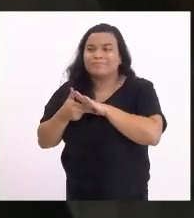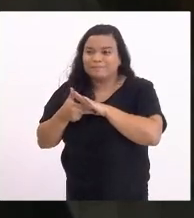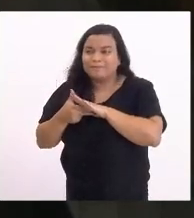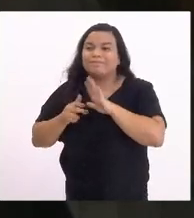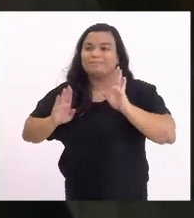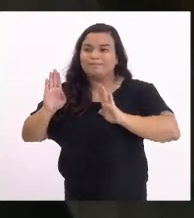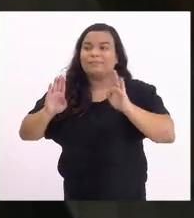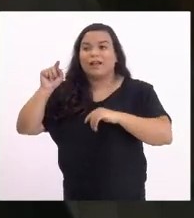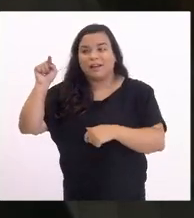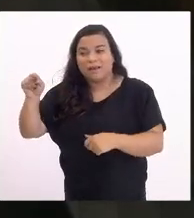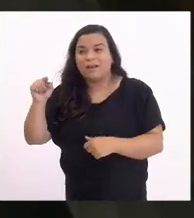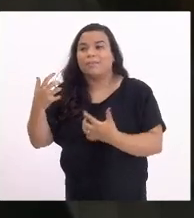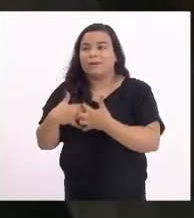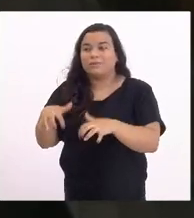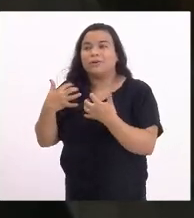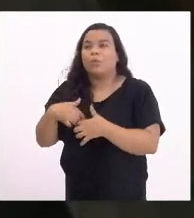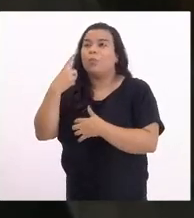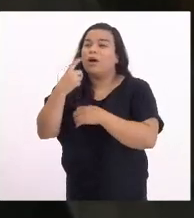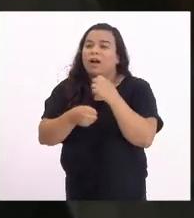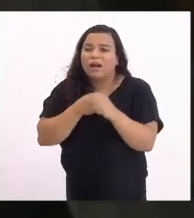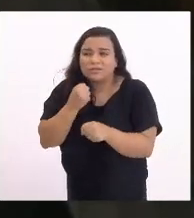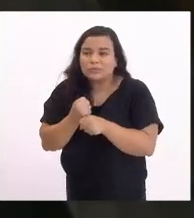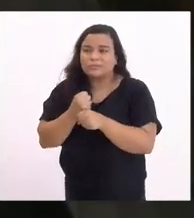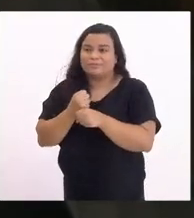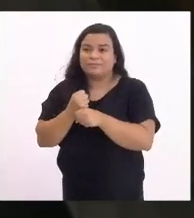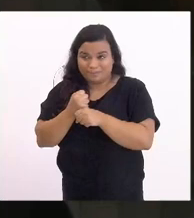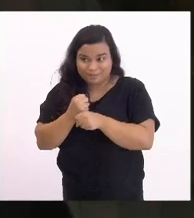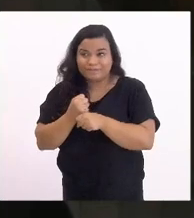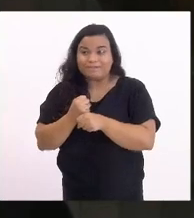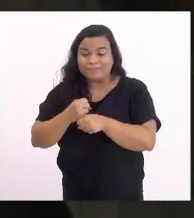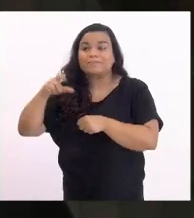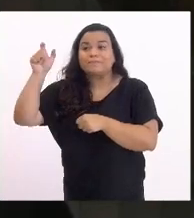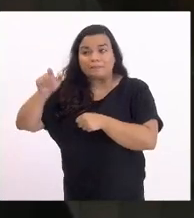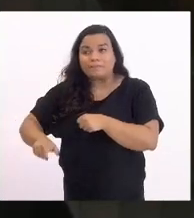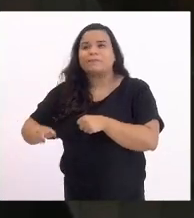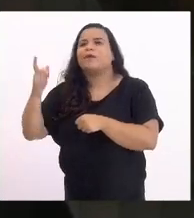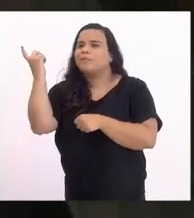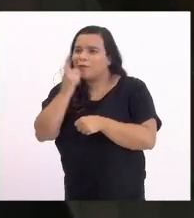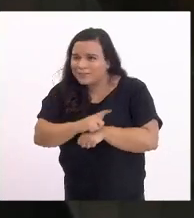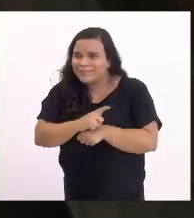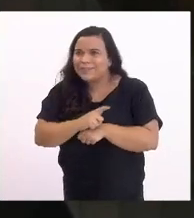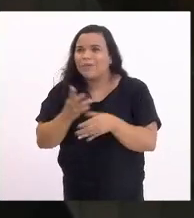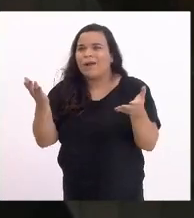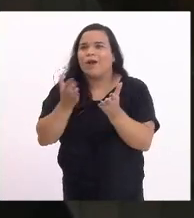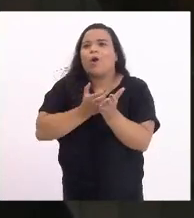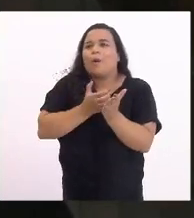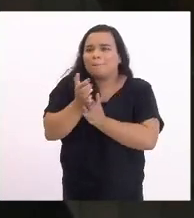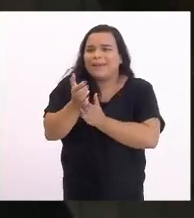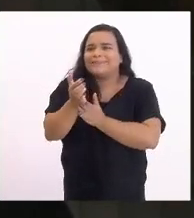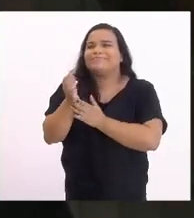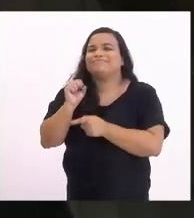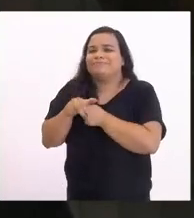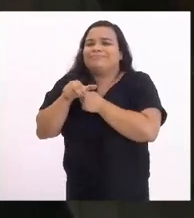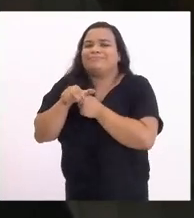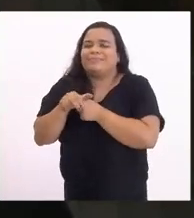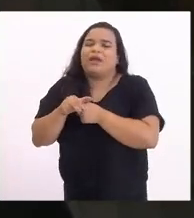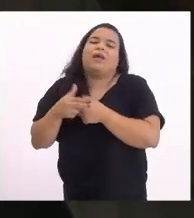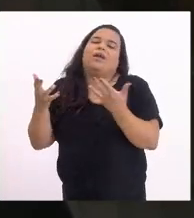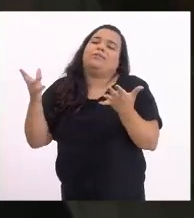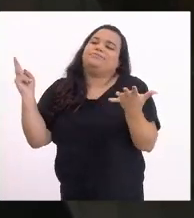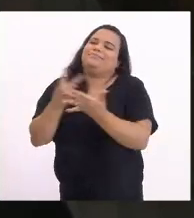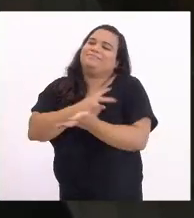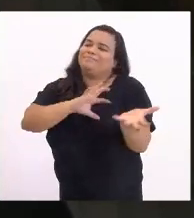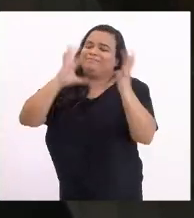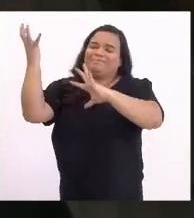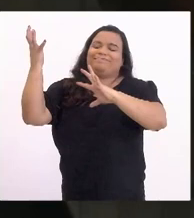lutando o mandato que o povo de Petrópolis lhe conferiu. E agora, no início do seu mandato, enfrenta essa tragédia de